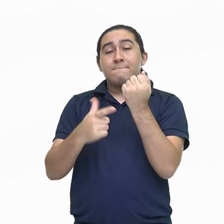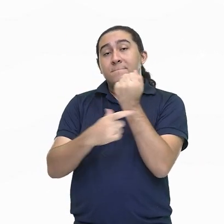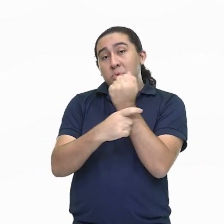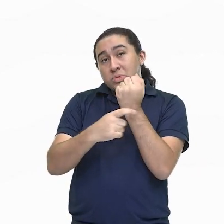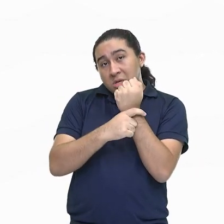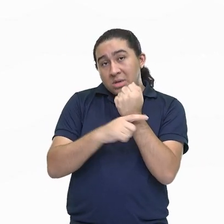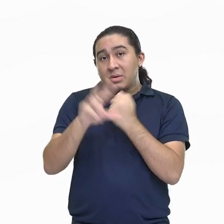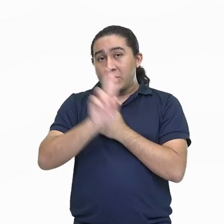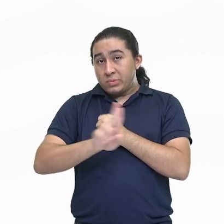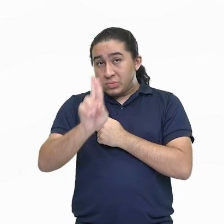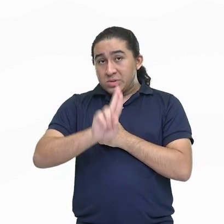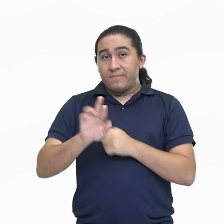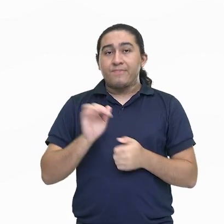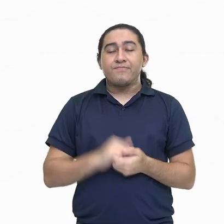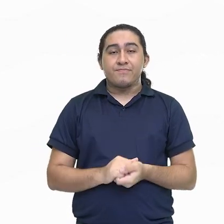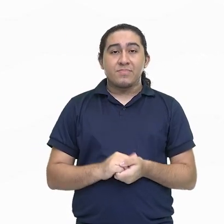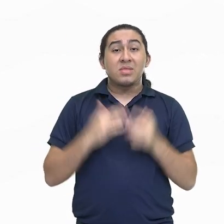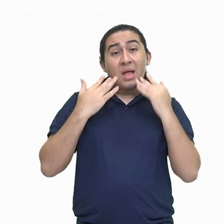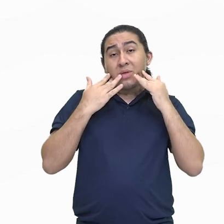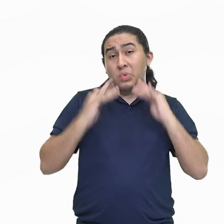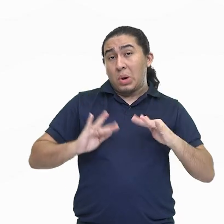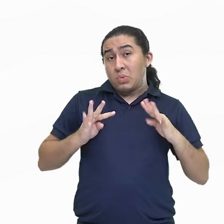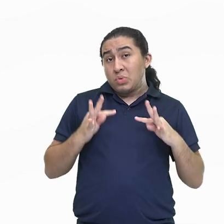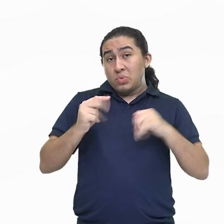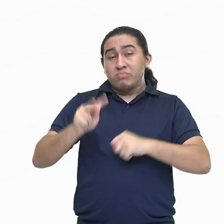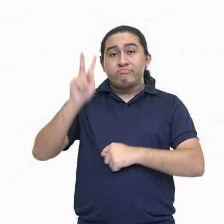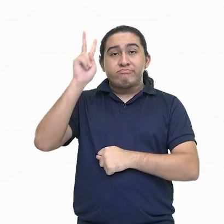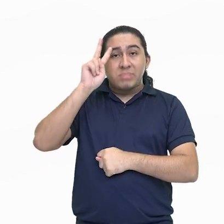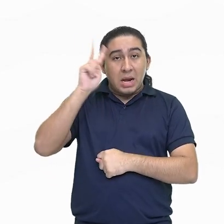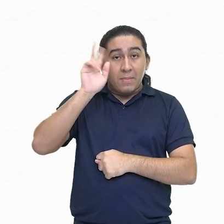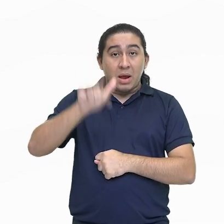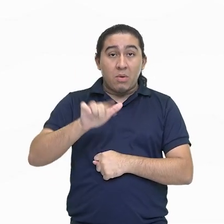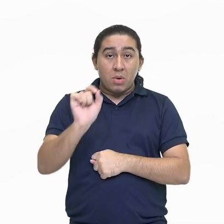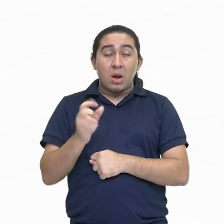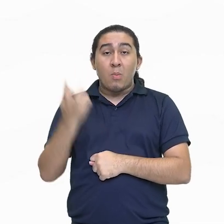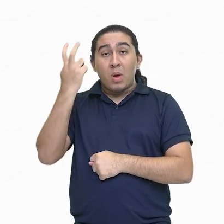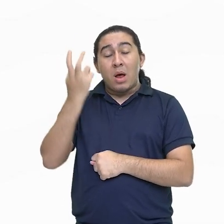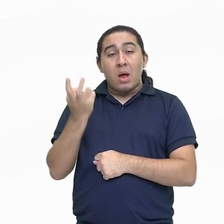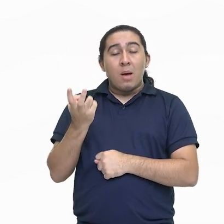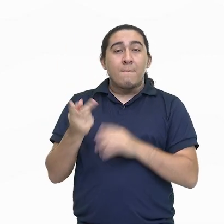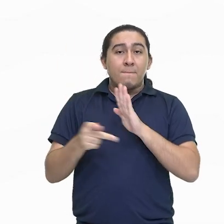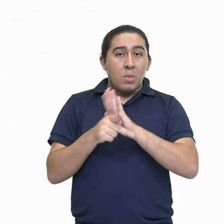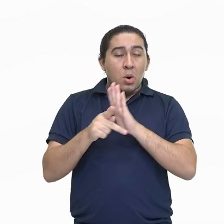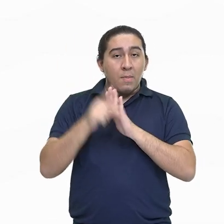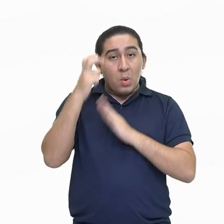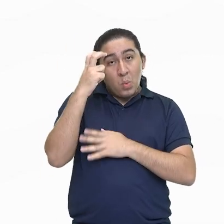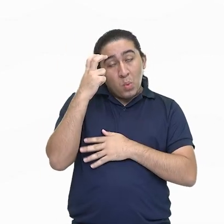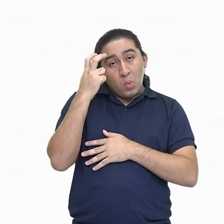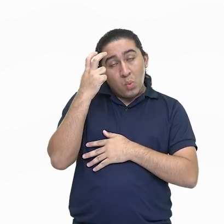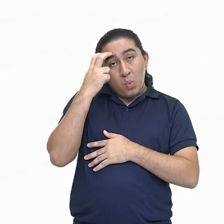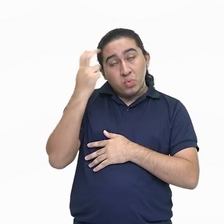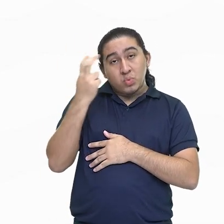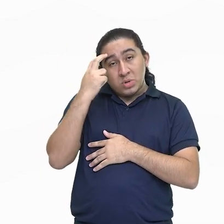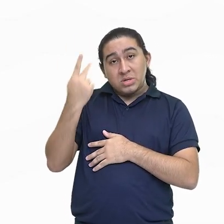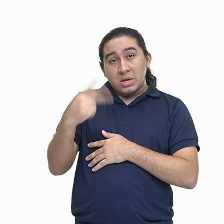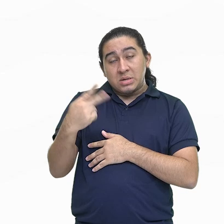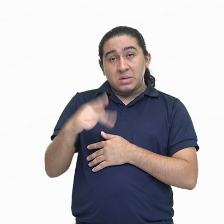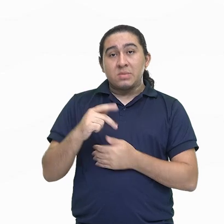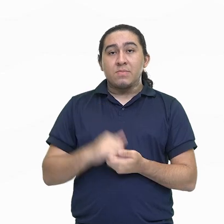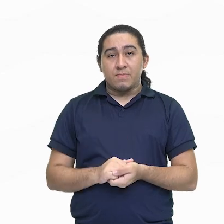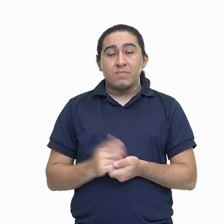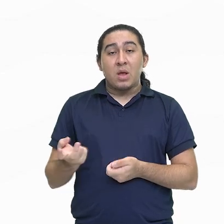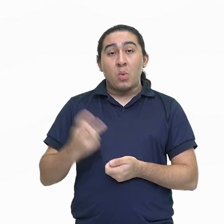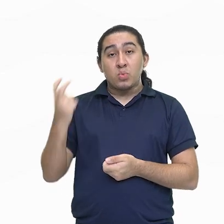são utilizadas. Lembrando que esses elementos eles são pertencentes a uma cultura. E a gente falou também durante a nossa aula de um conceito